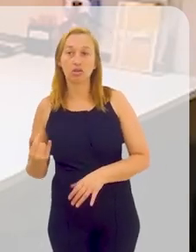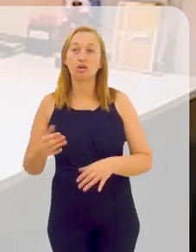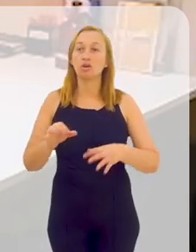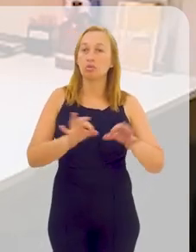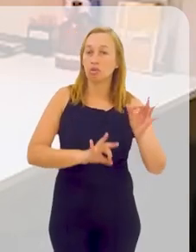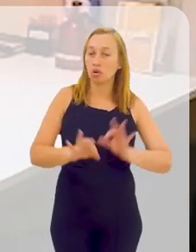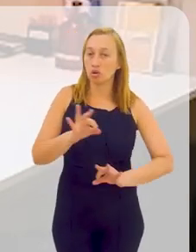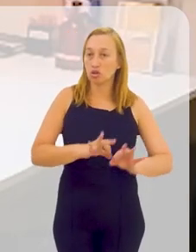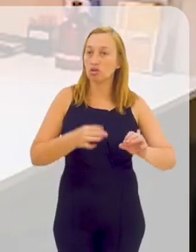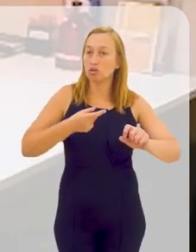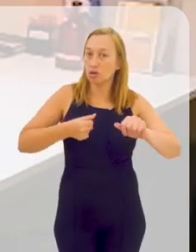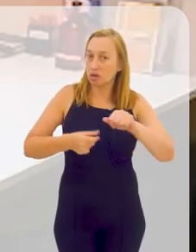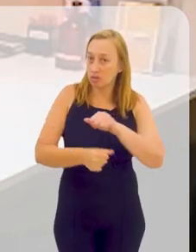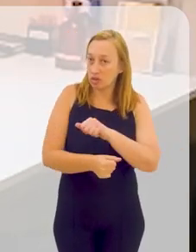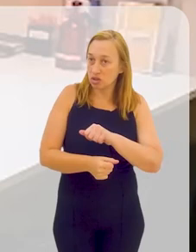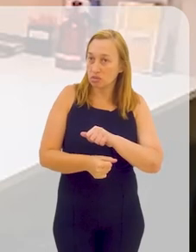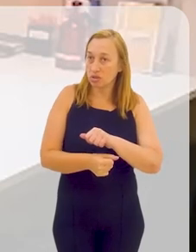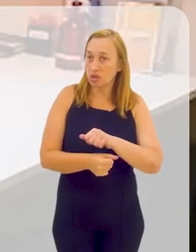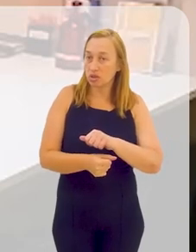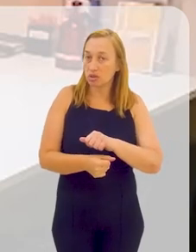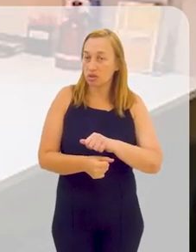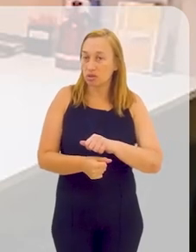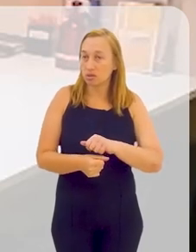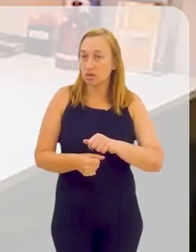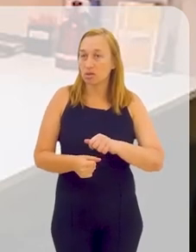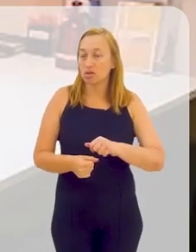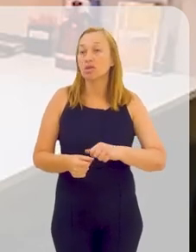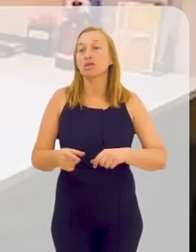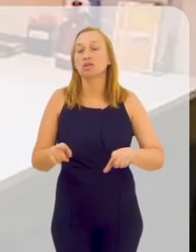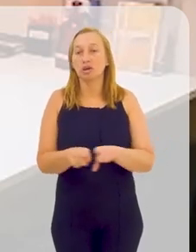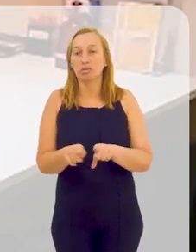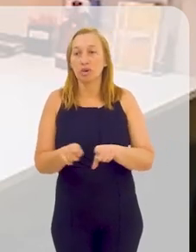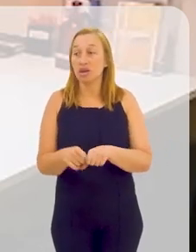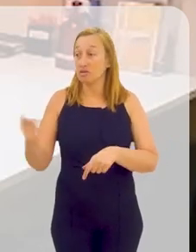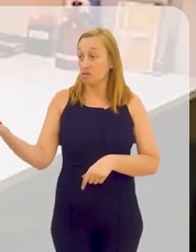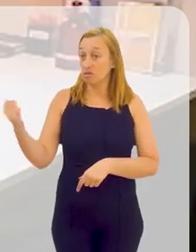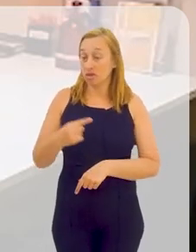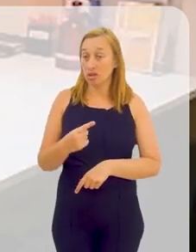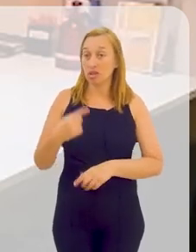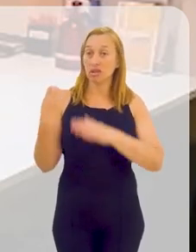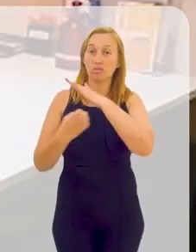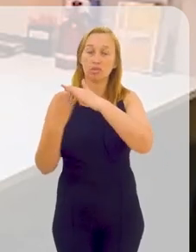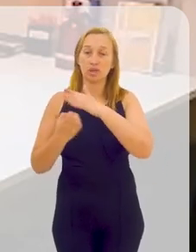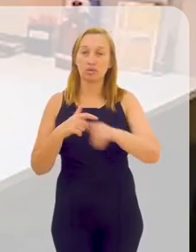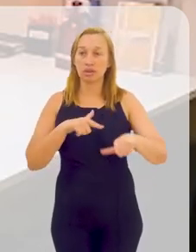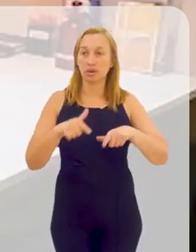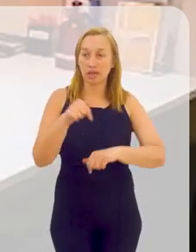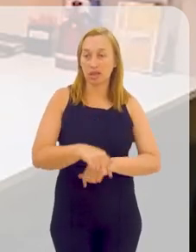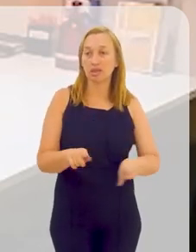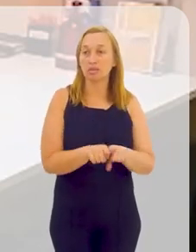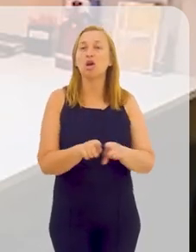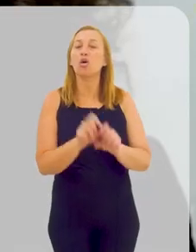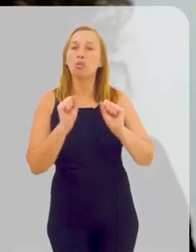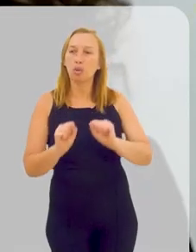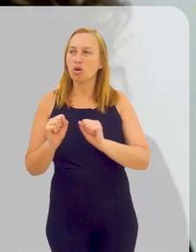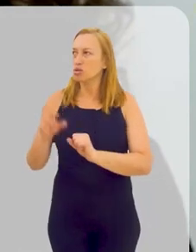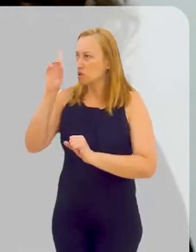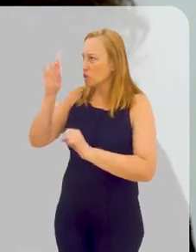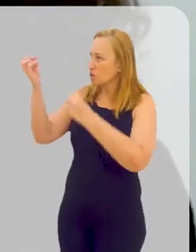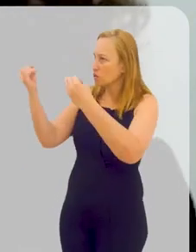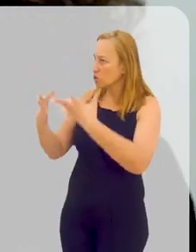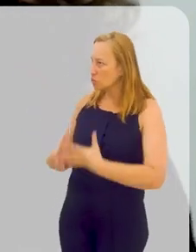para projetos investimentos e a vinda de empresas para atuar na região também